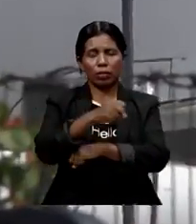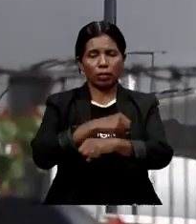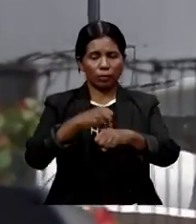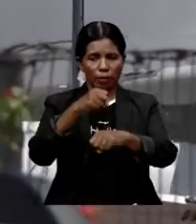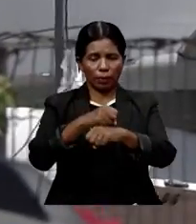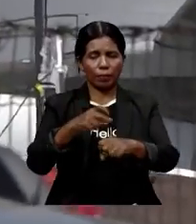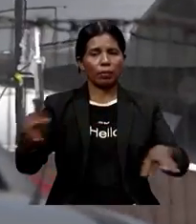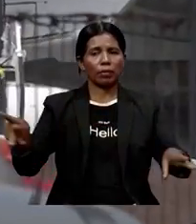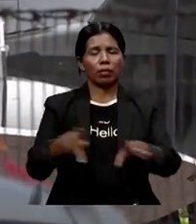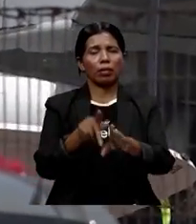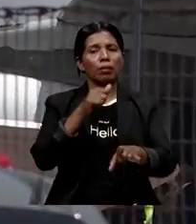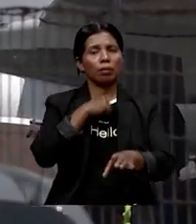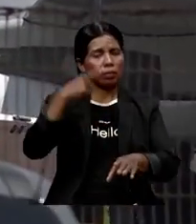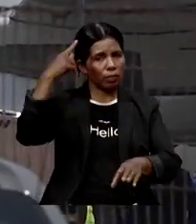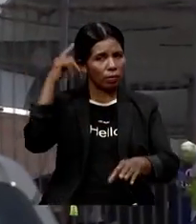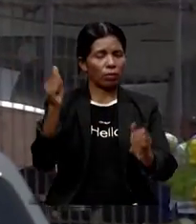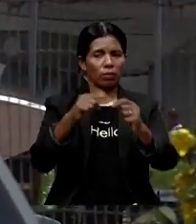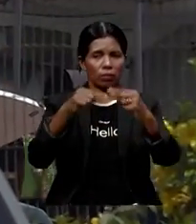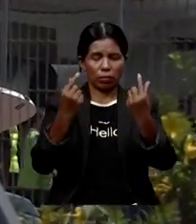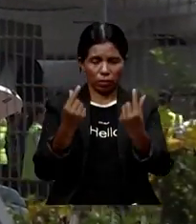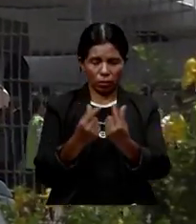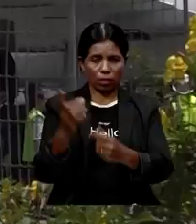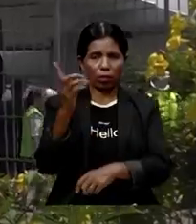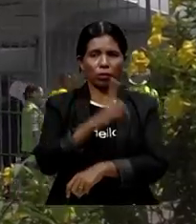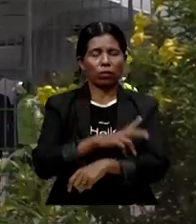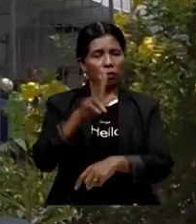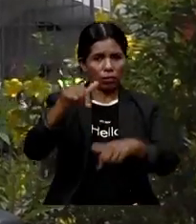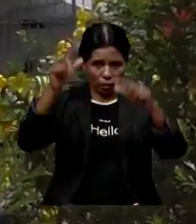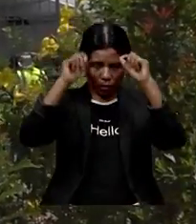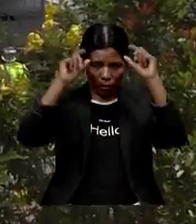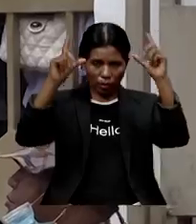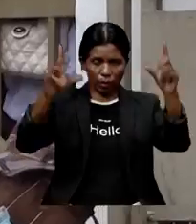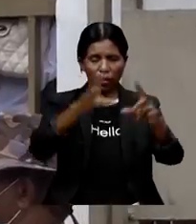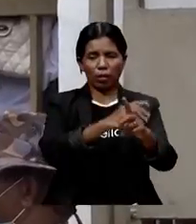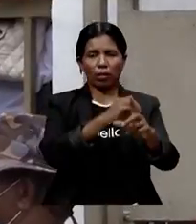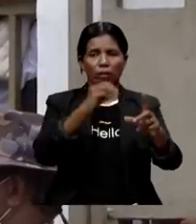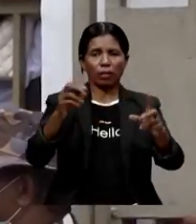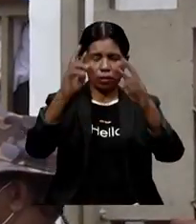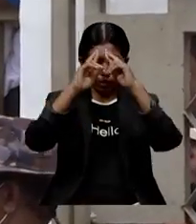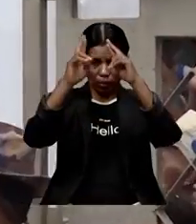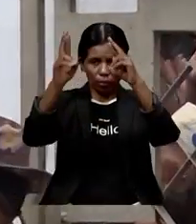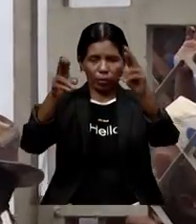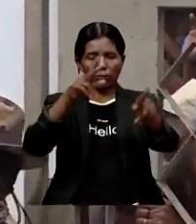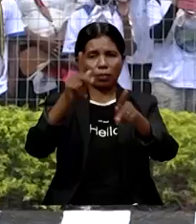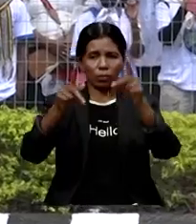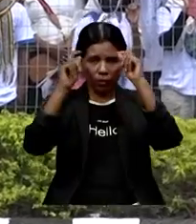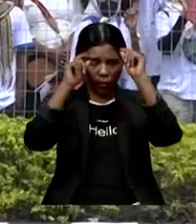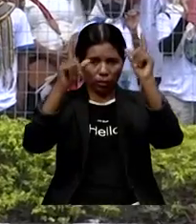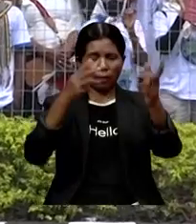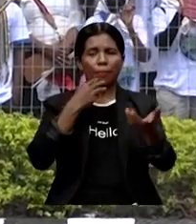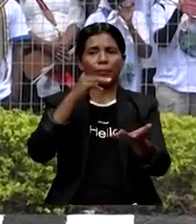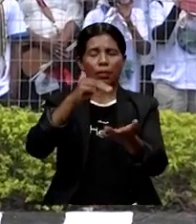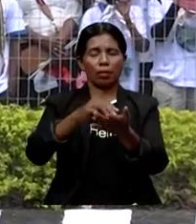Presença Papa Francisco, Ronia delegação durante Lorontolo e Timor-Leste, Lor Espírito para povo Timor-Leste, mensagem